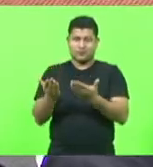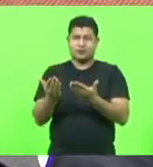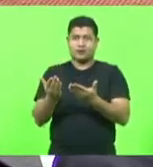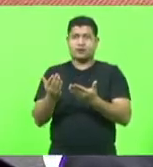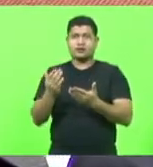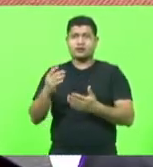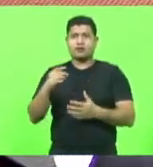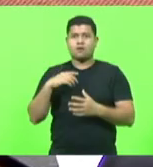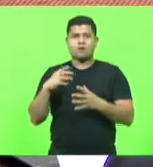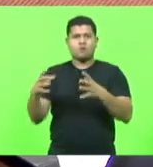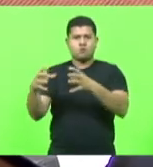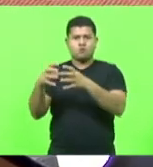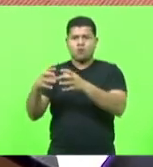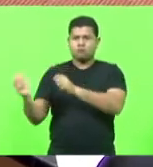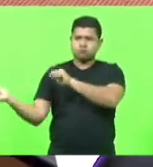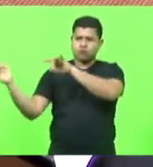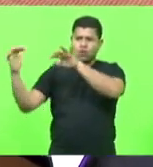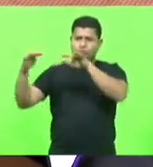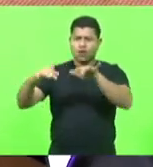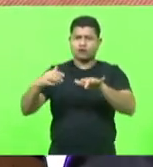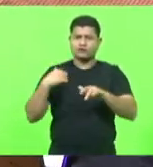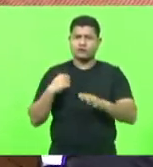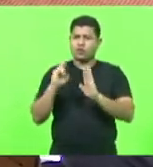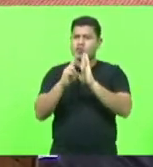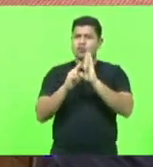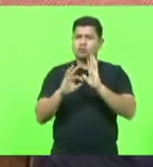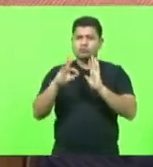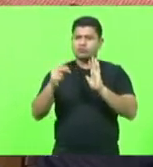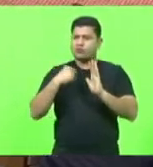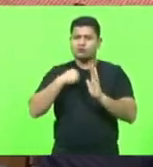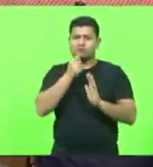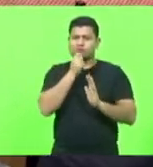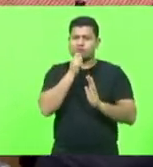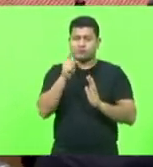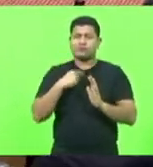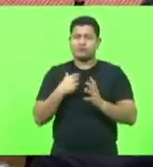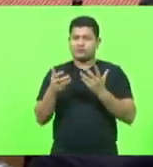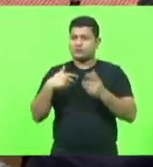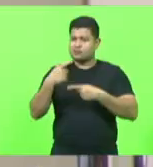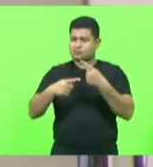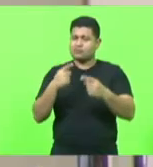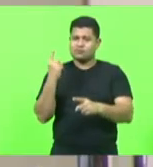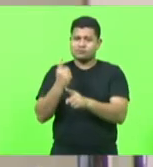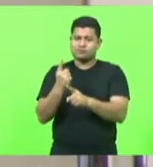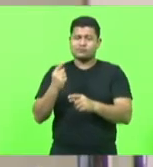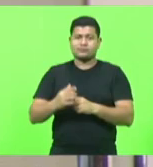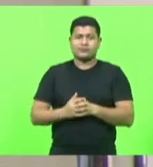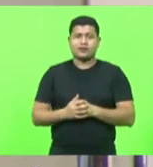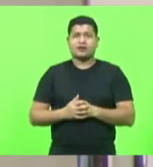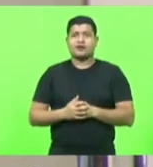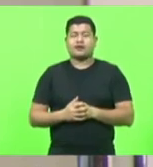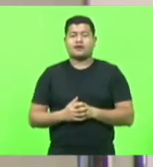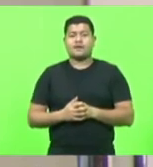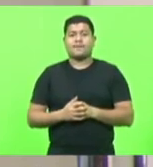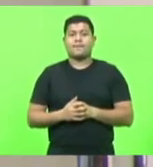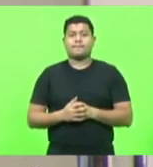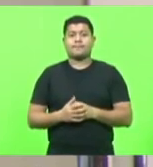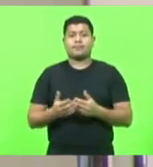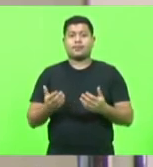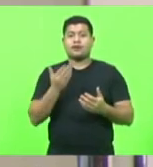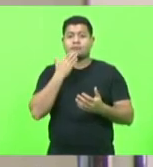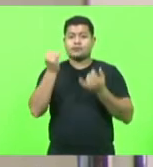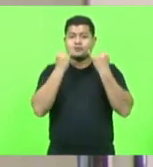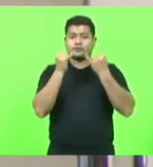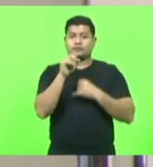os nomes de todos ainda, mas daqui a pouco eu consigo. Um abraço, Elisandro. Seja bem-vindo. Sejam todos bem-vindos. Pedido de informação 520, autor deputado Bruno